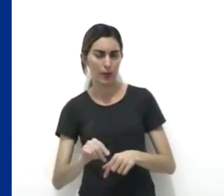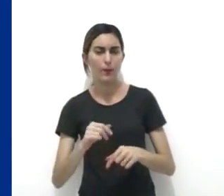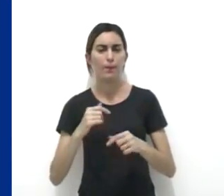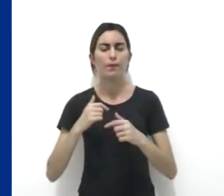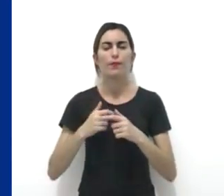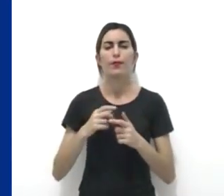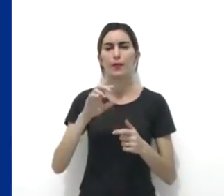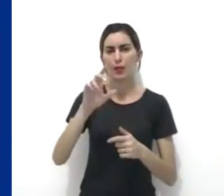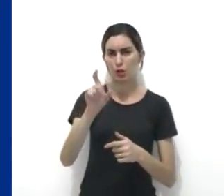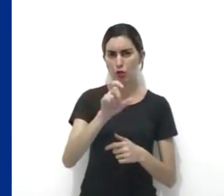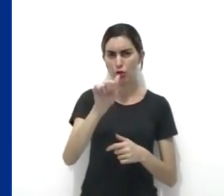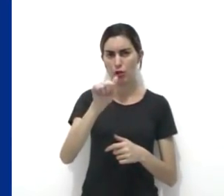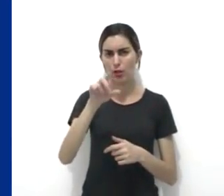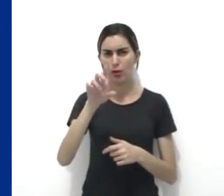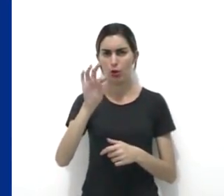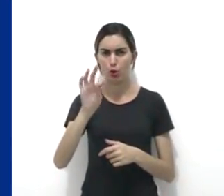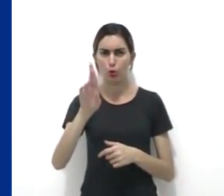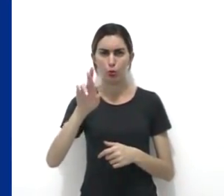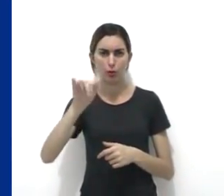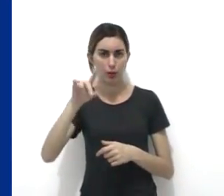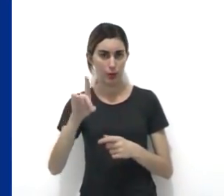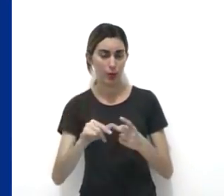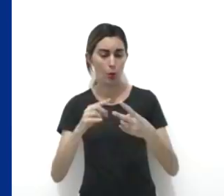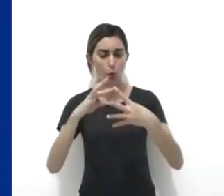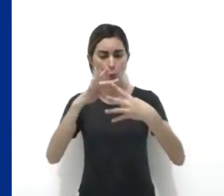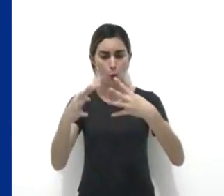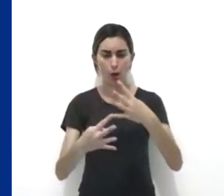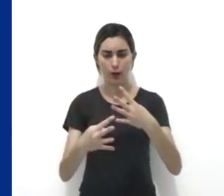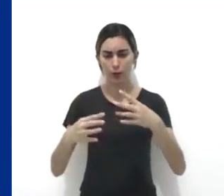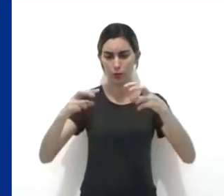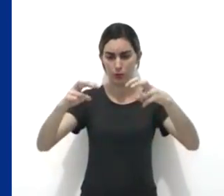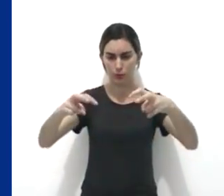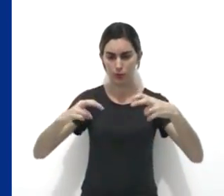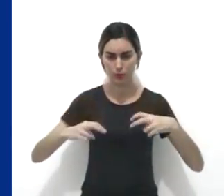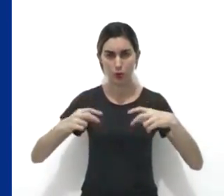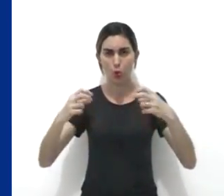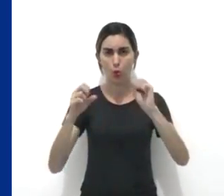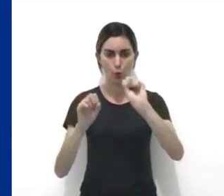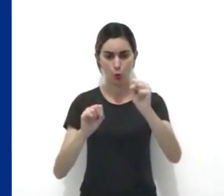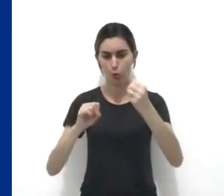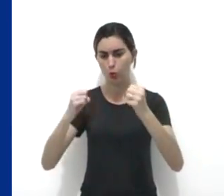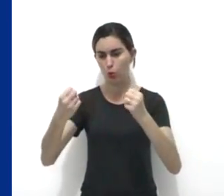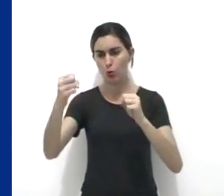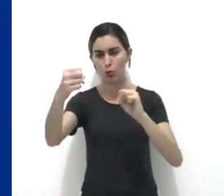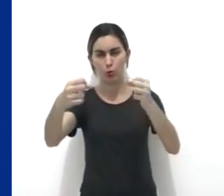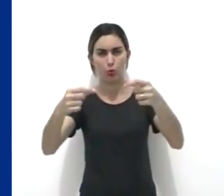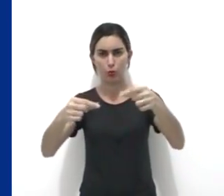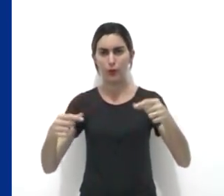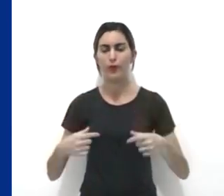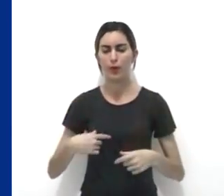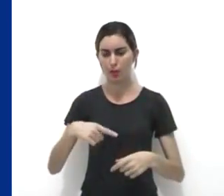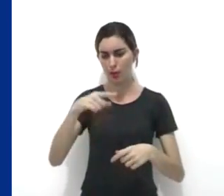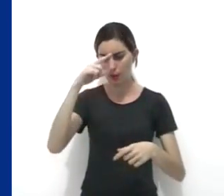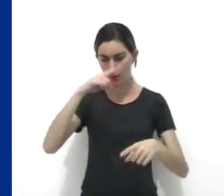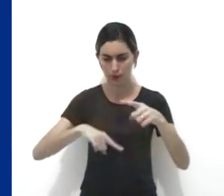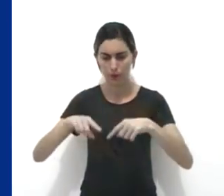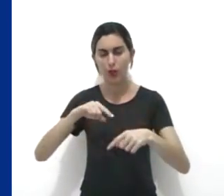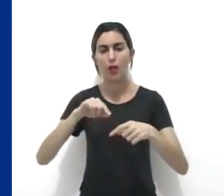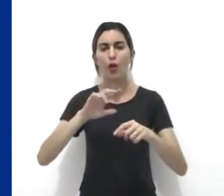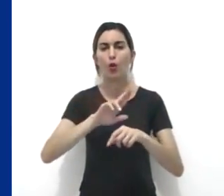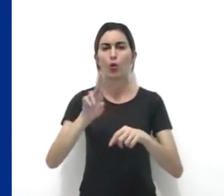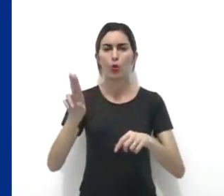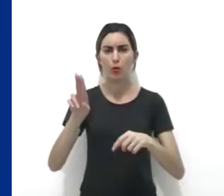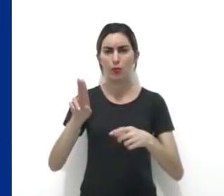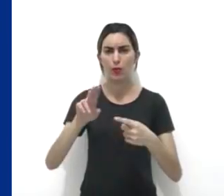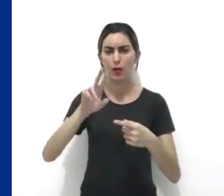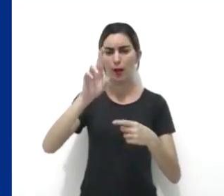do xadrez. Participavam dele 4 jogadores possuindo cada um 8 peças, sendo um ministro, que mais tarde